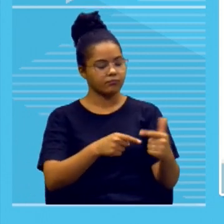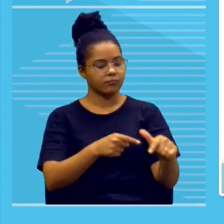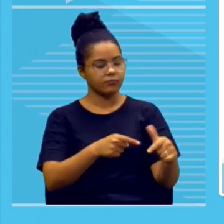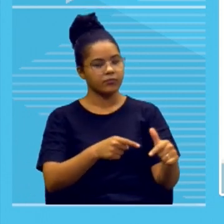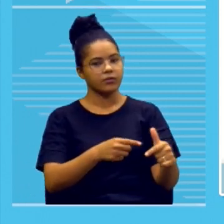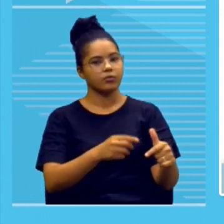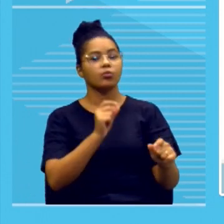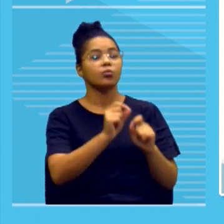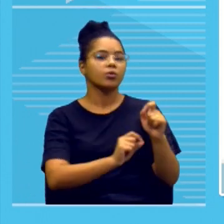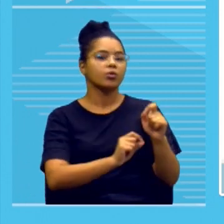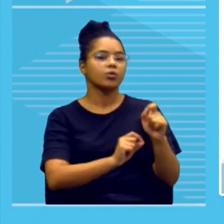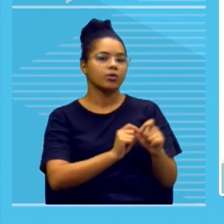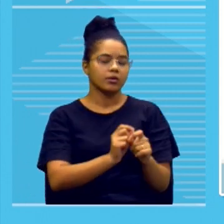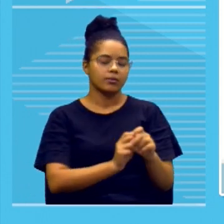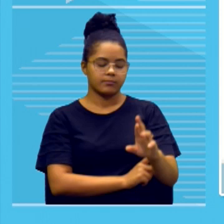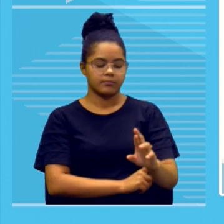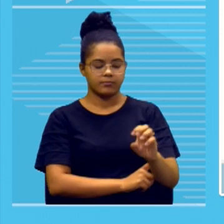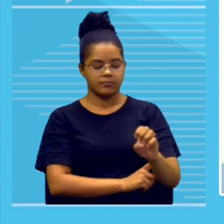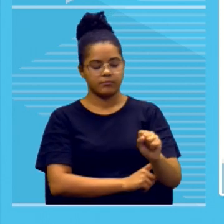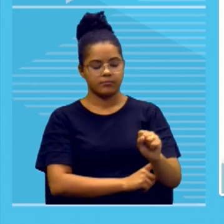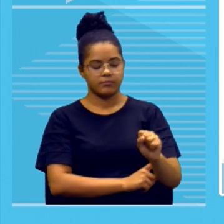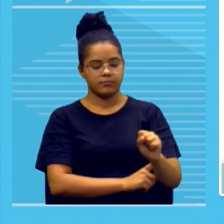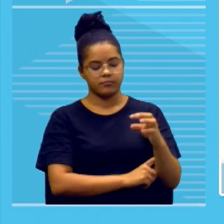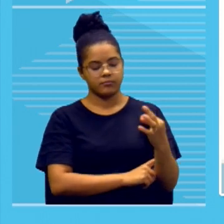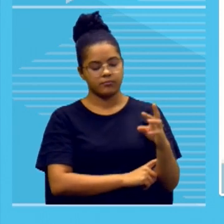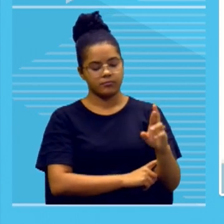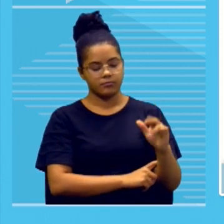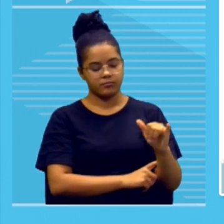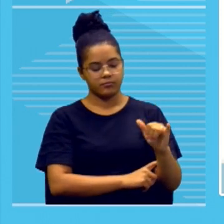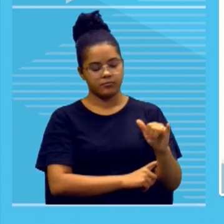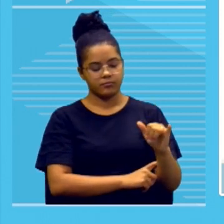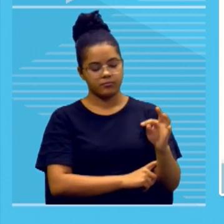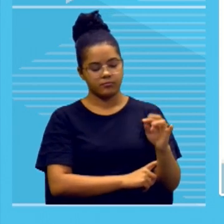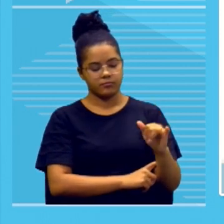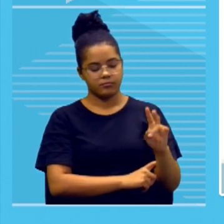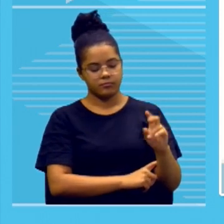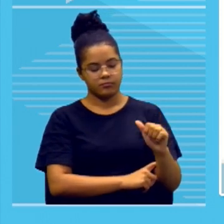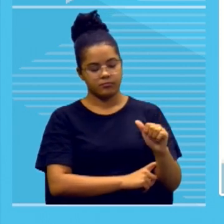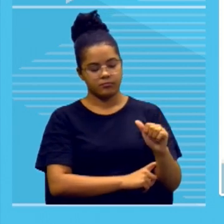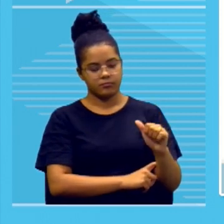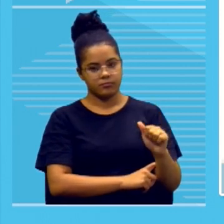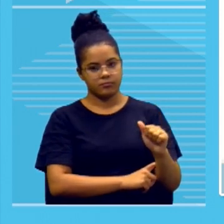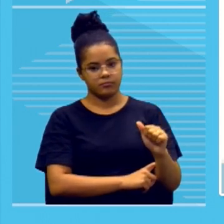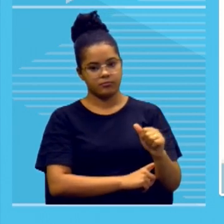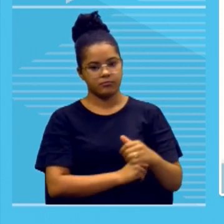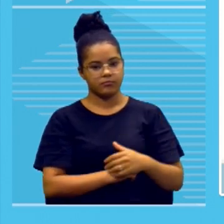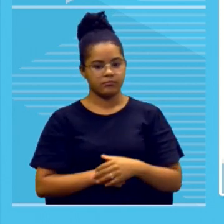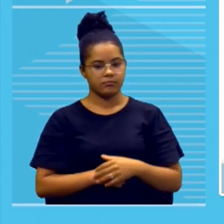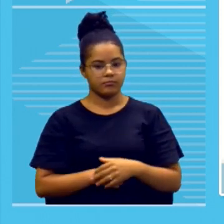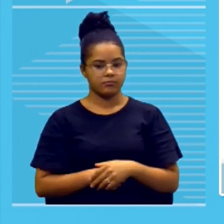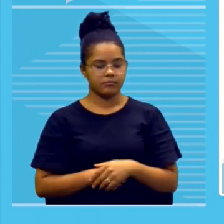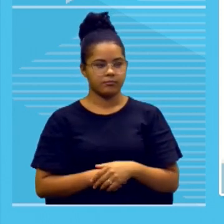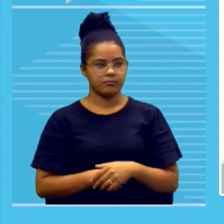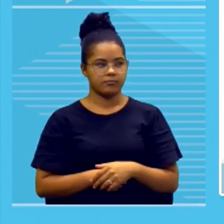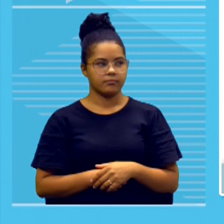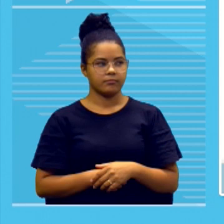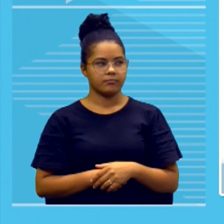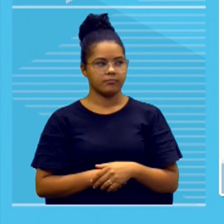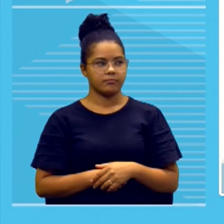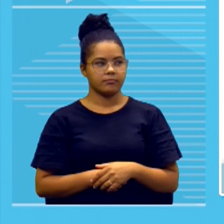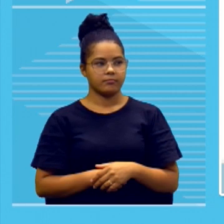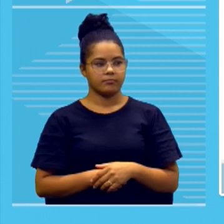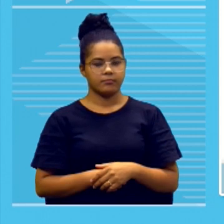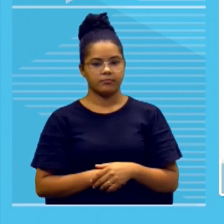restritiva. Né? Qual é a posição do adjunto adverbial na oração, na ordem